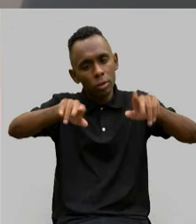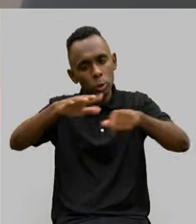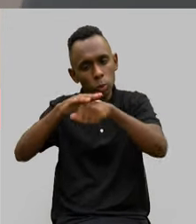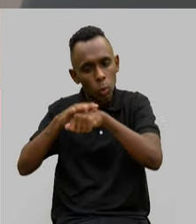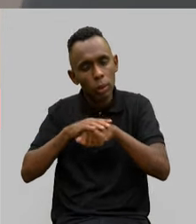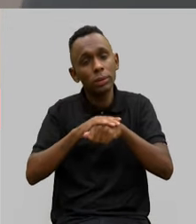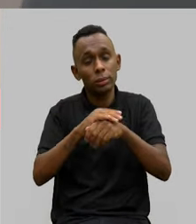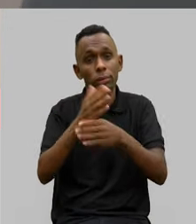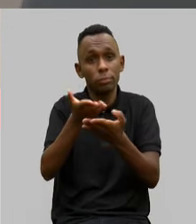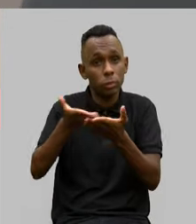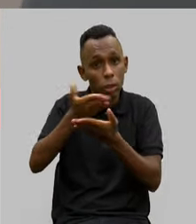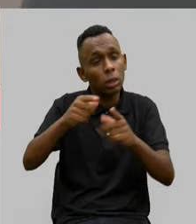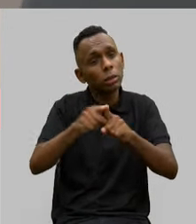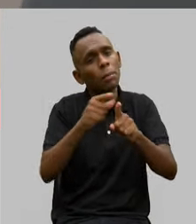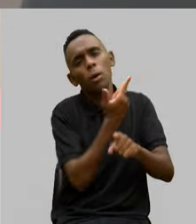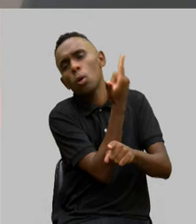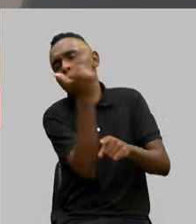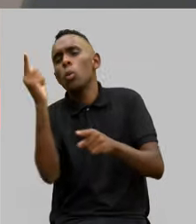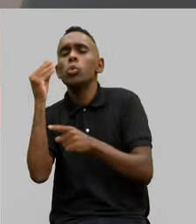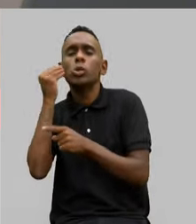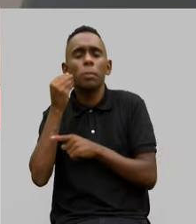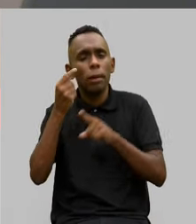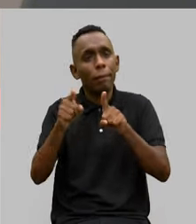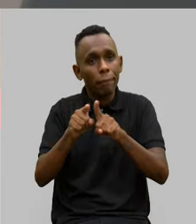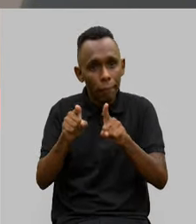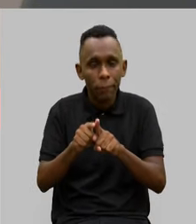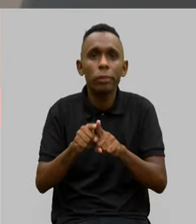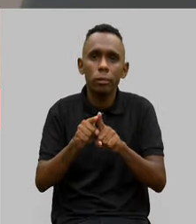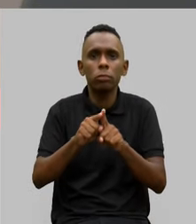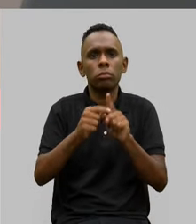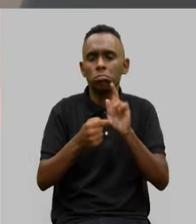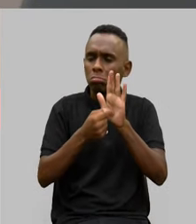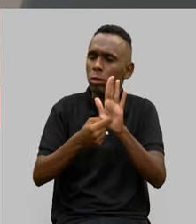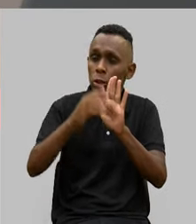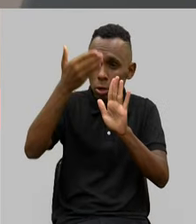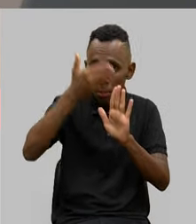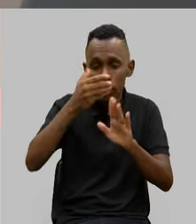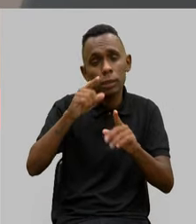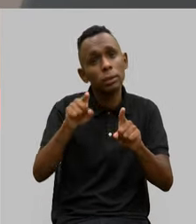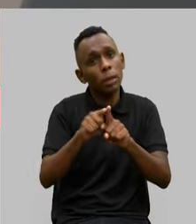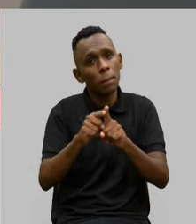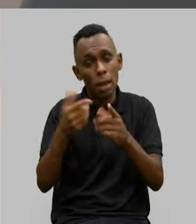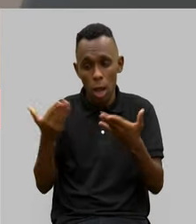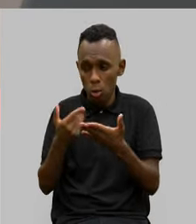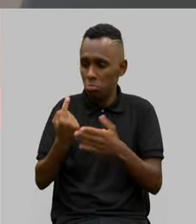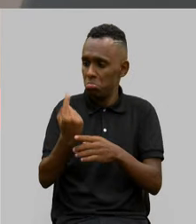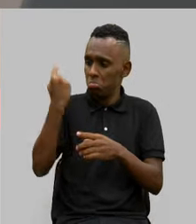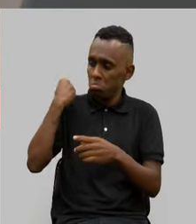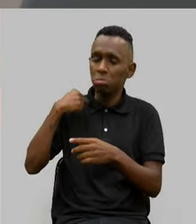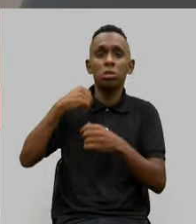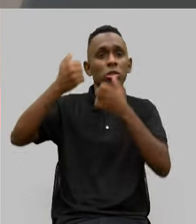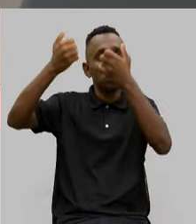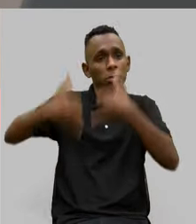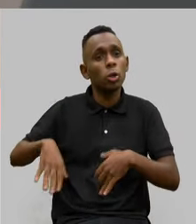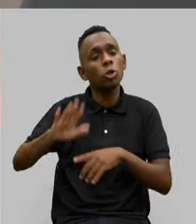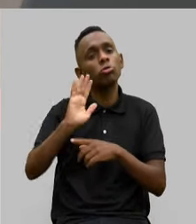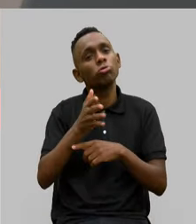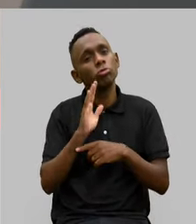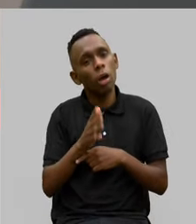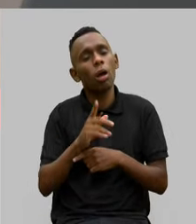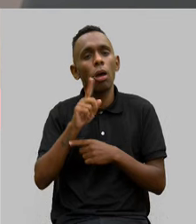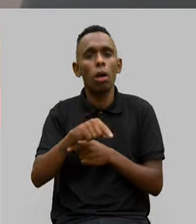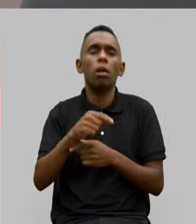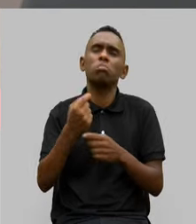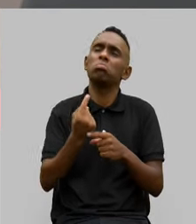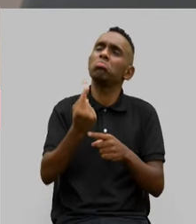e os casos práticos também já têm trazido não só de agora mas como Já disseram também anteriormente de tempos